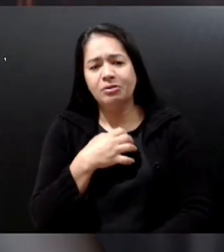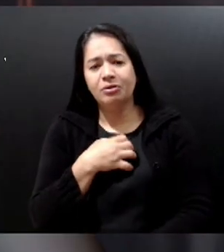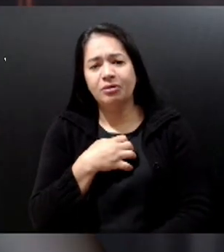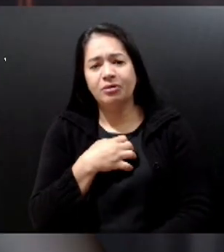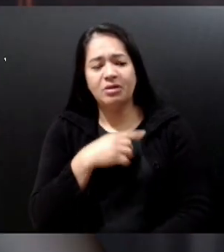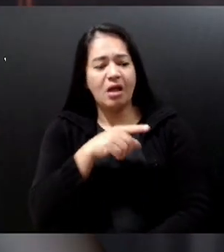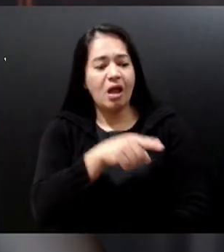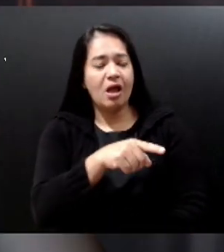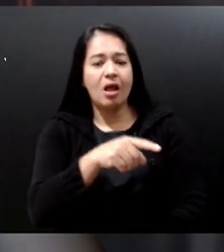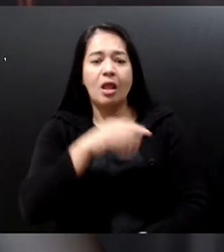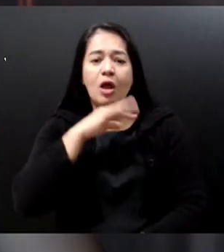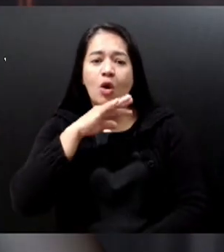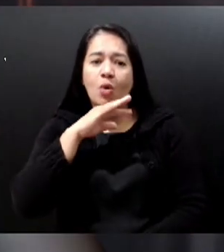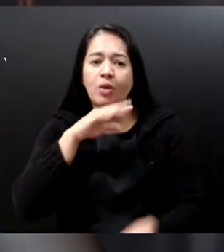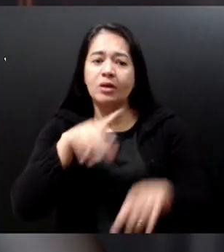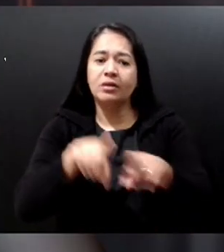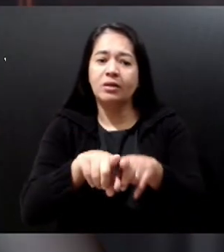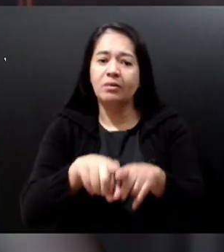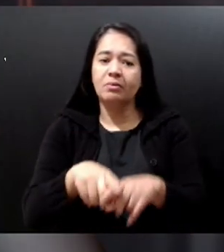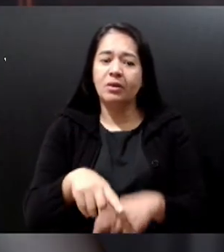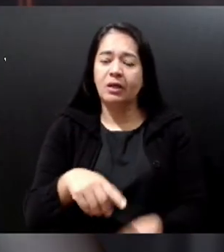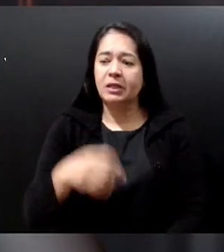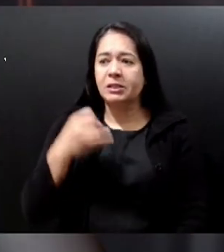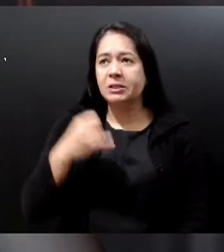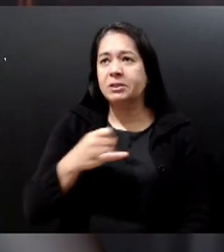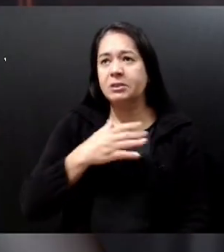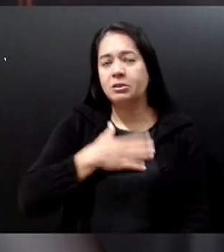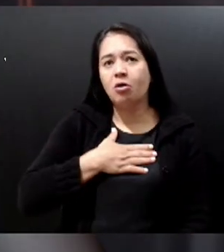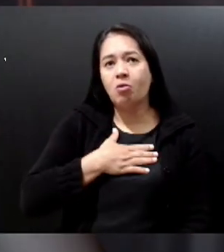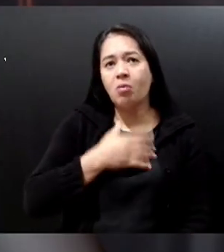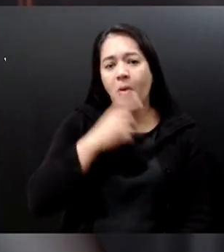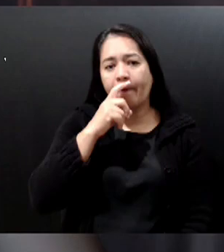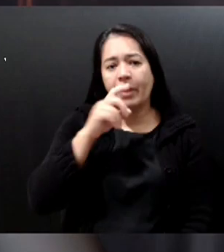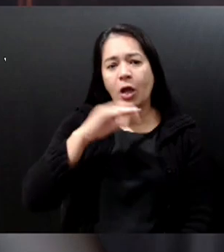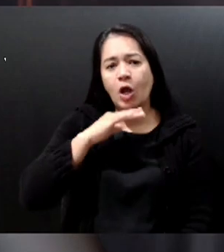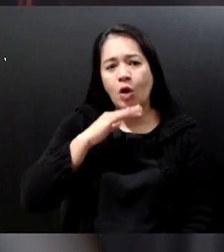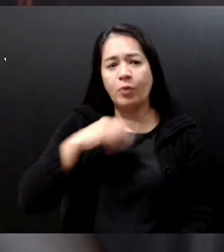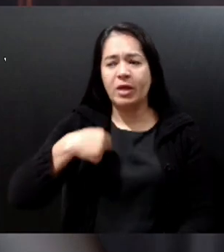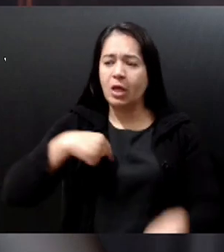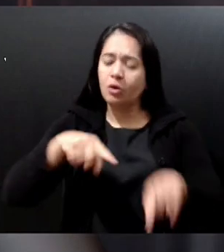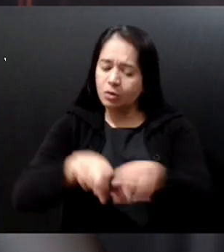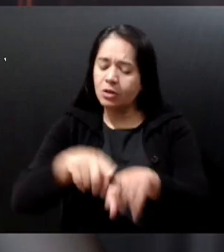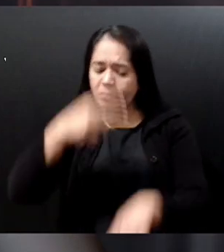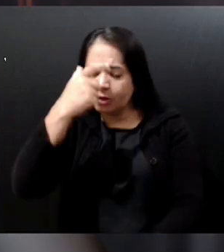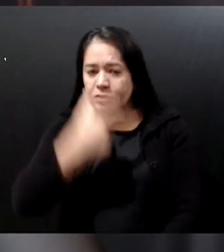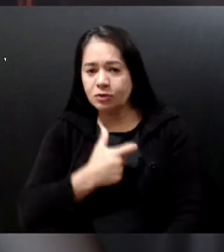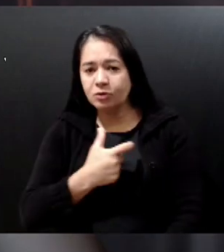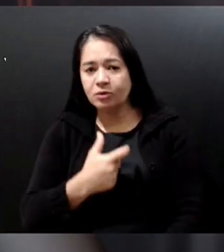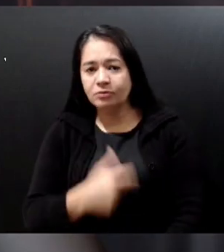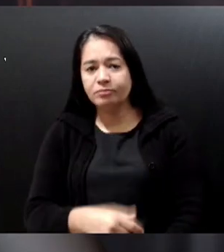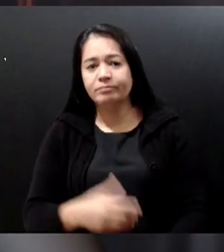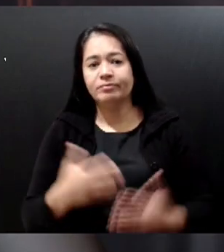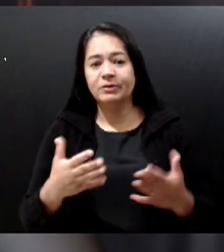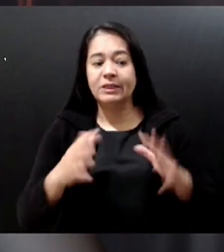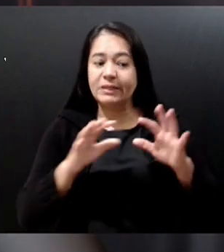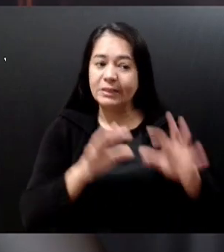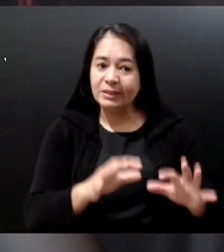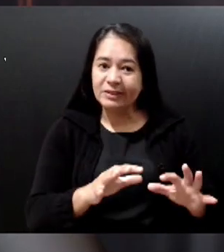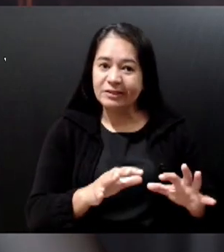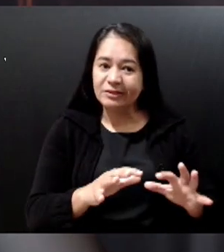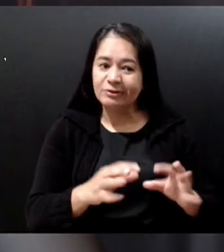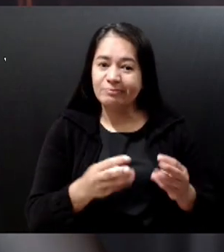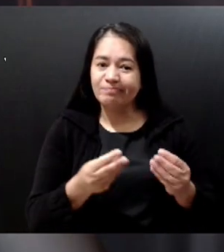mas se meu pai é ruim, eu também tenho isso em mim. Então isso cria para a criança um